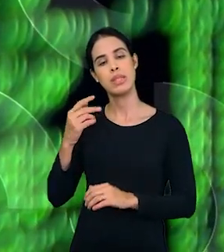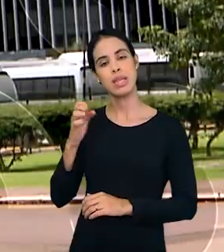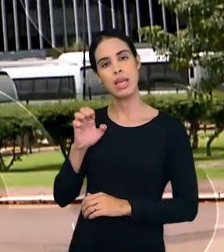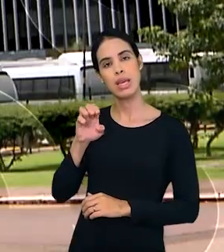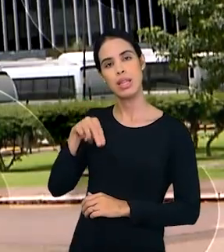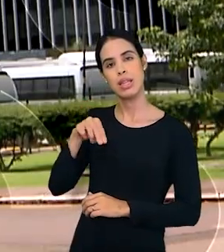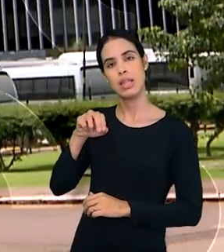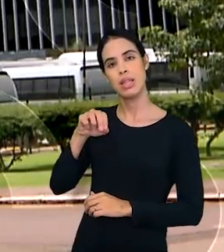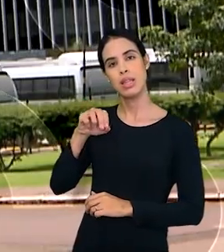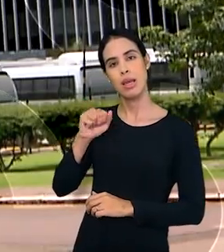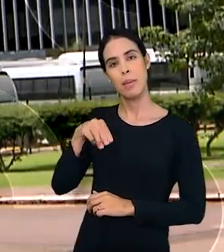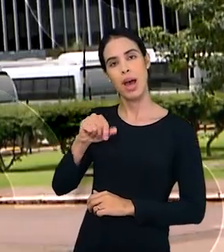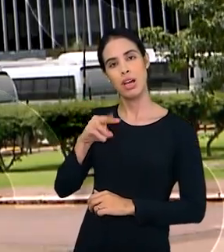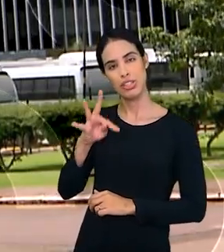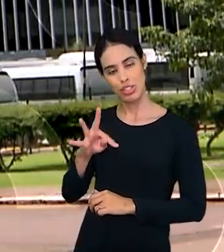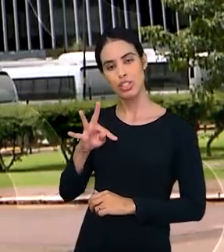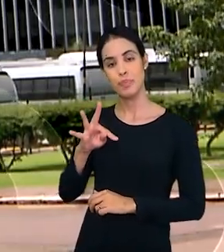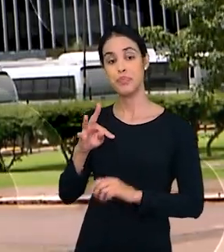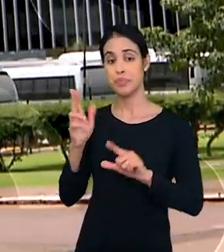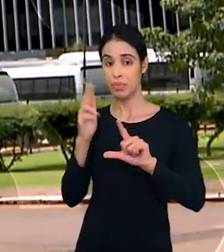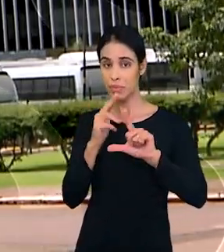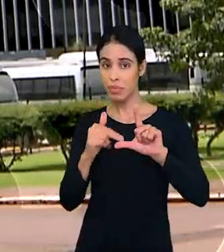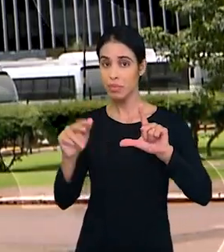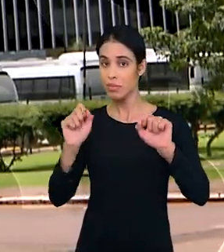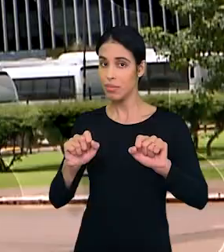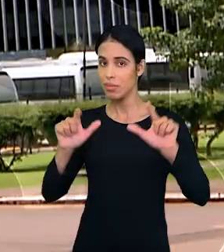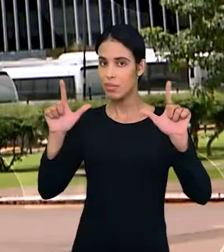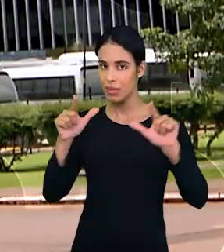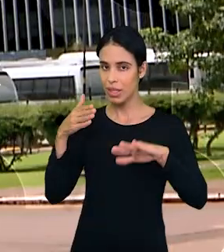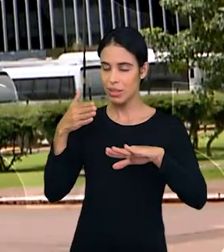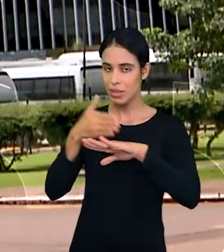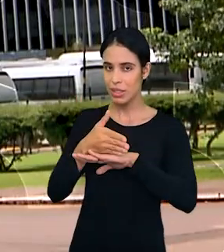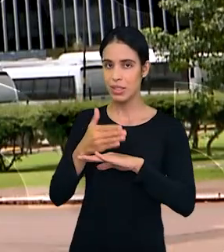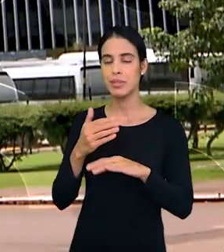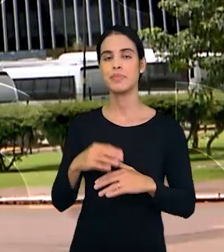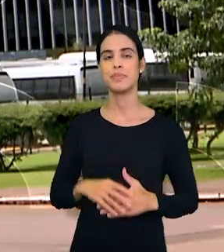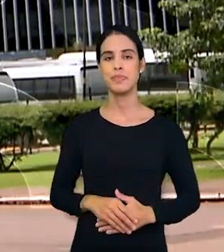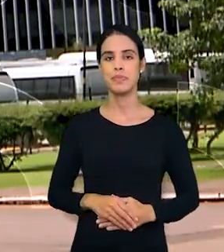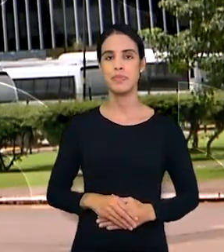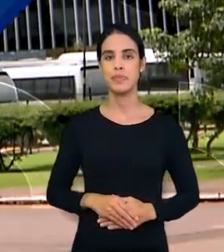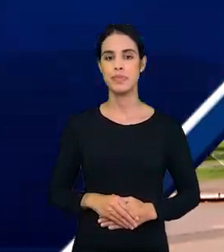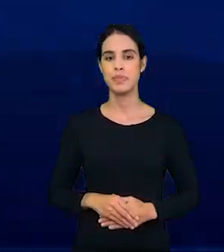publica@enamat.jus.br. Para conferir o edital, aponte a câmera para o QR Code na tela.